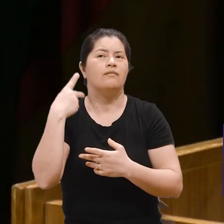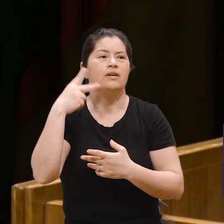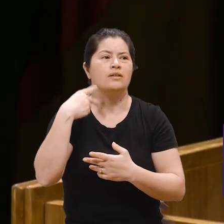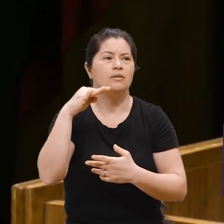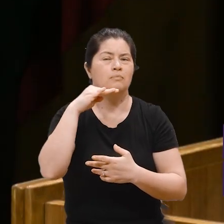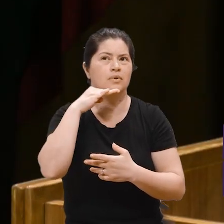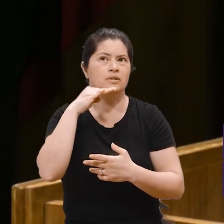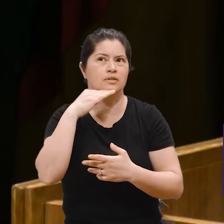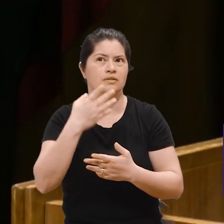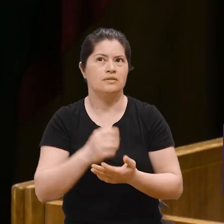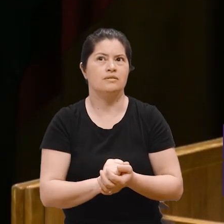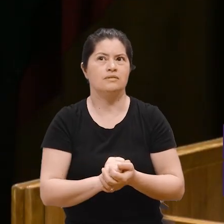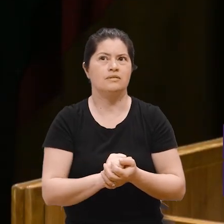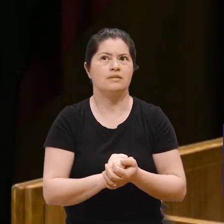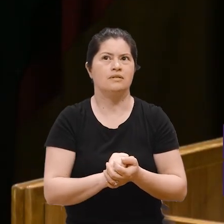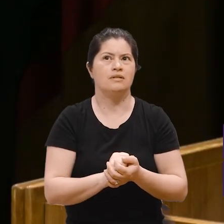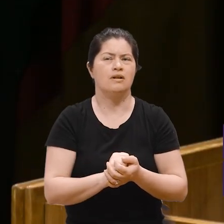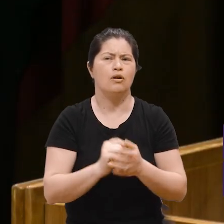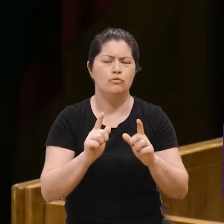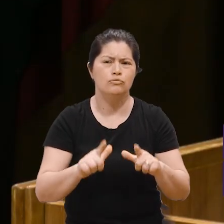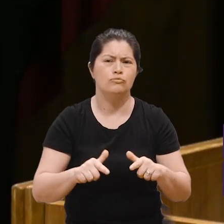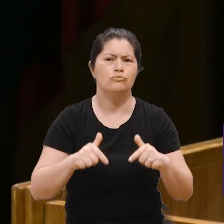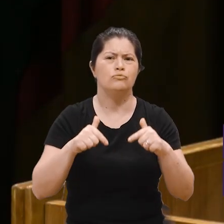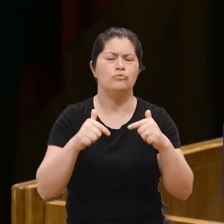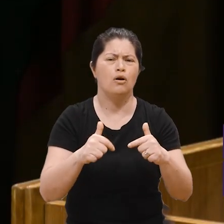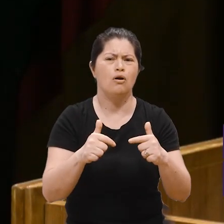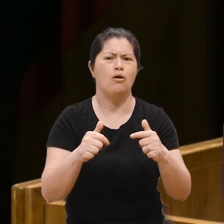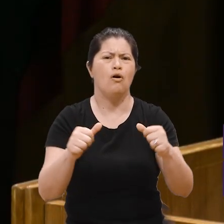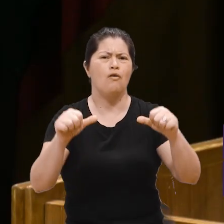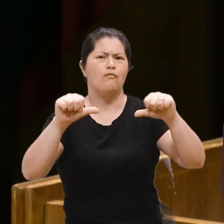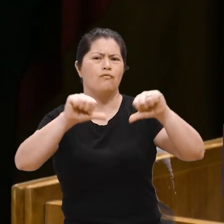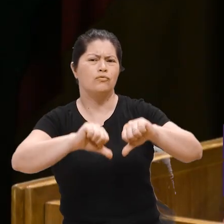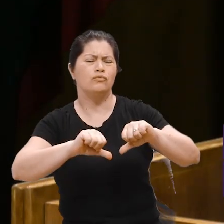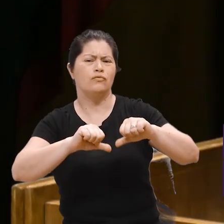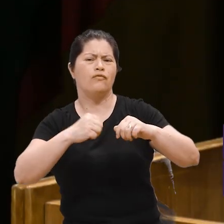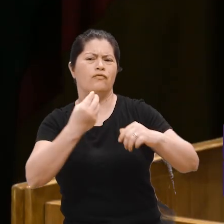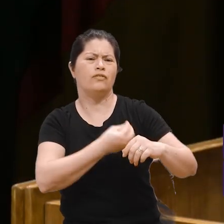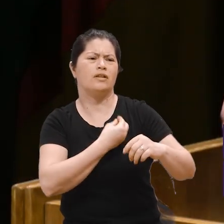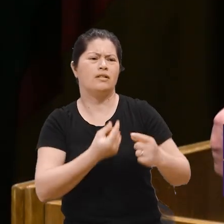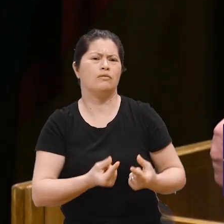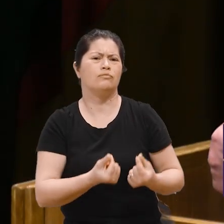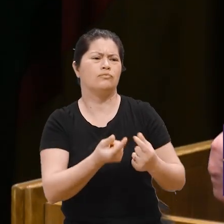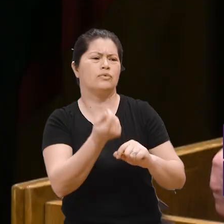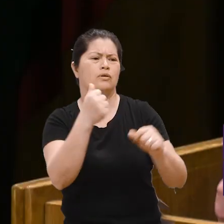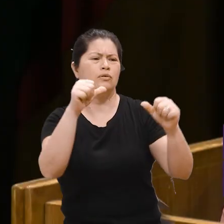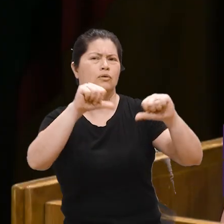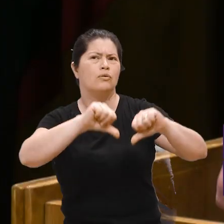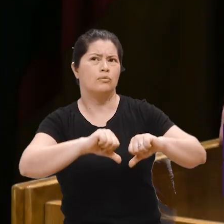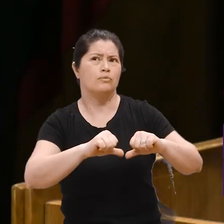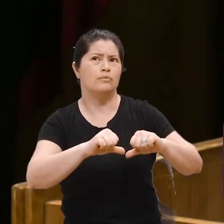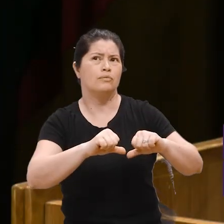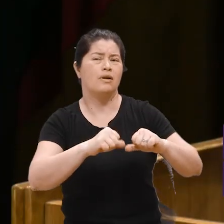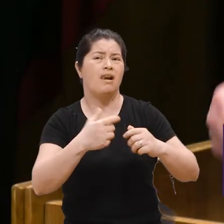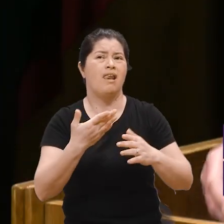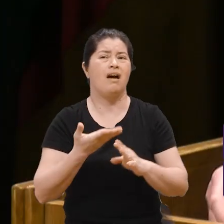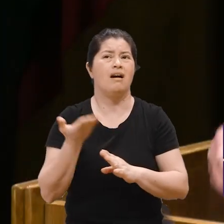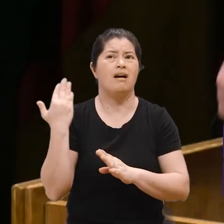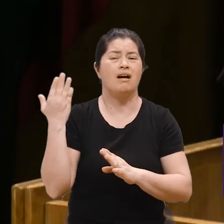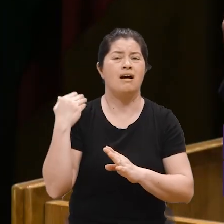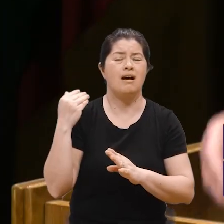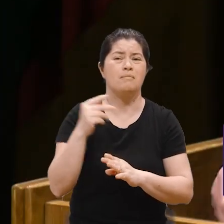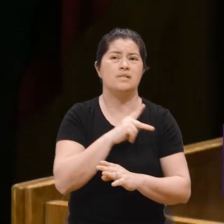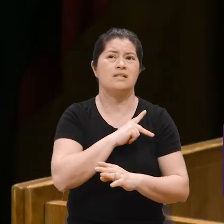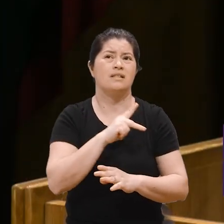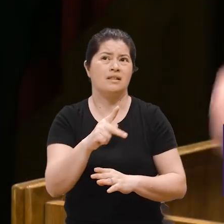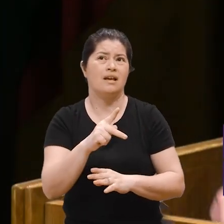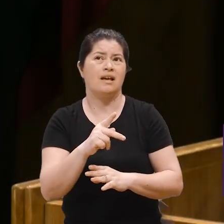e enfrentando toda sorte de planos econômicos fracassados, desde o plano Funaro no governo Sarney, plano Brescia,